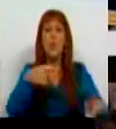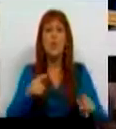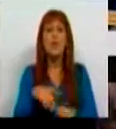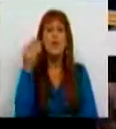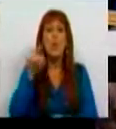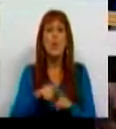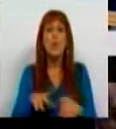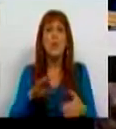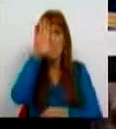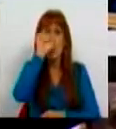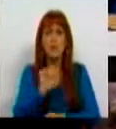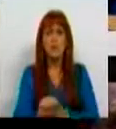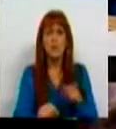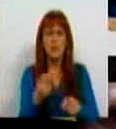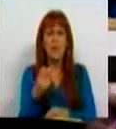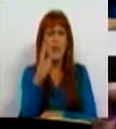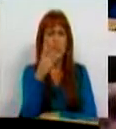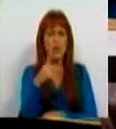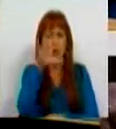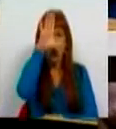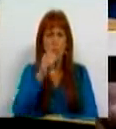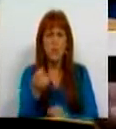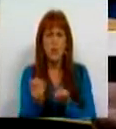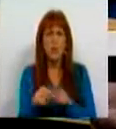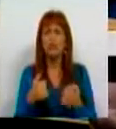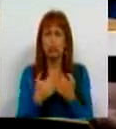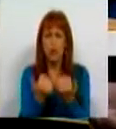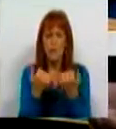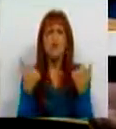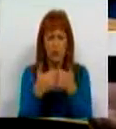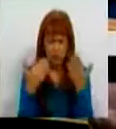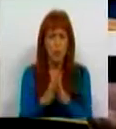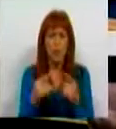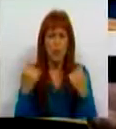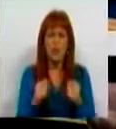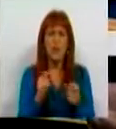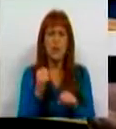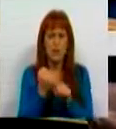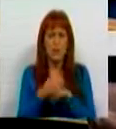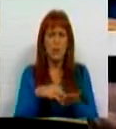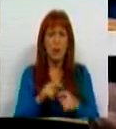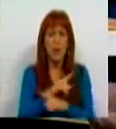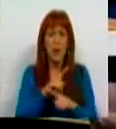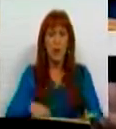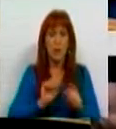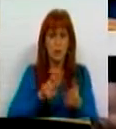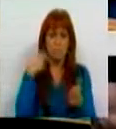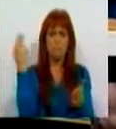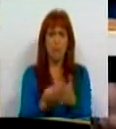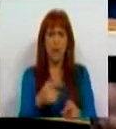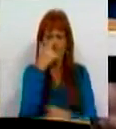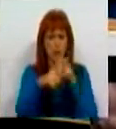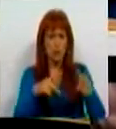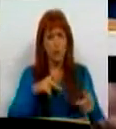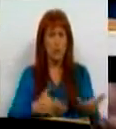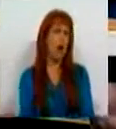foi um banco do Estado durante 3 anos. O Governo tinha toda a informação para agir e impedir uma derrocada tão pesada para os